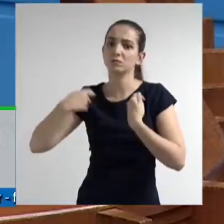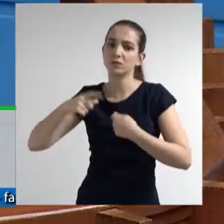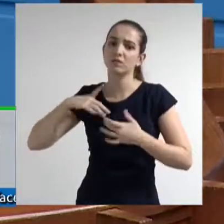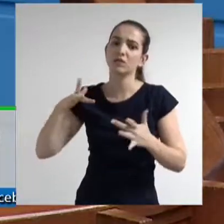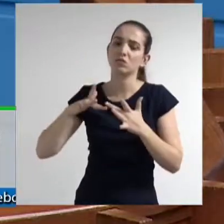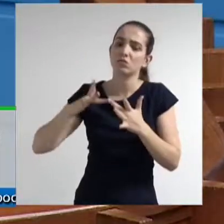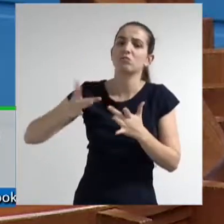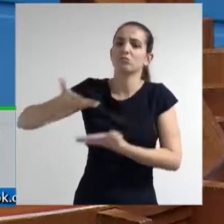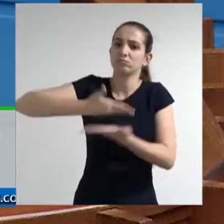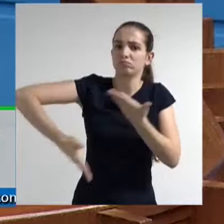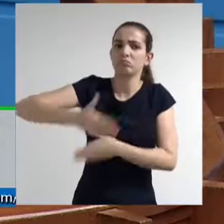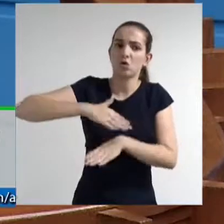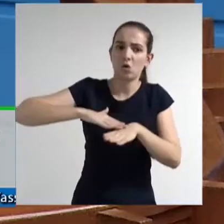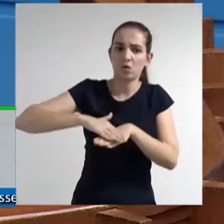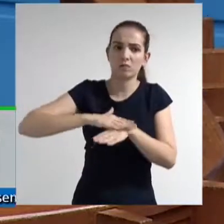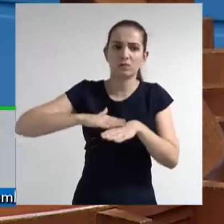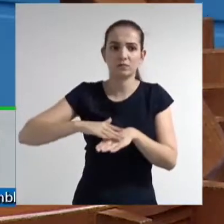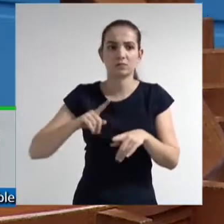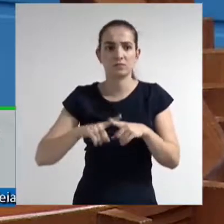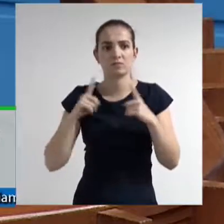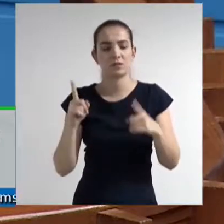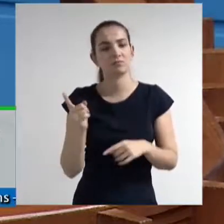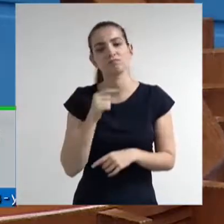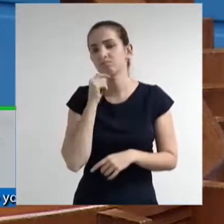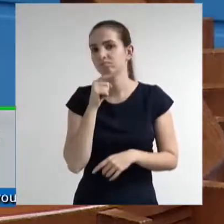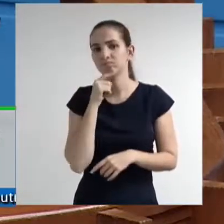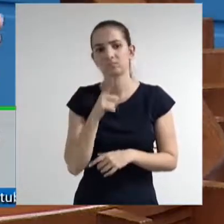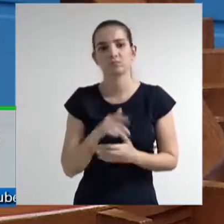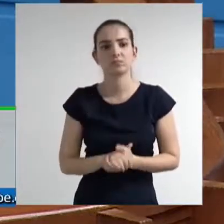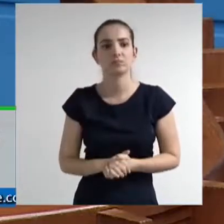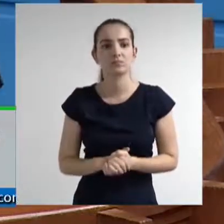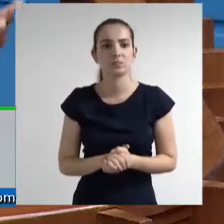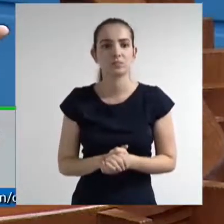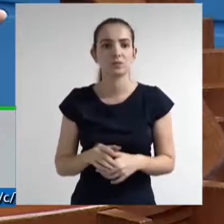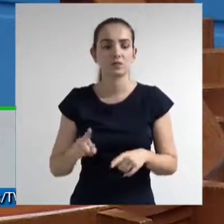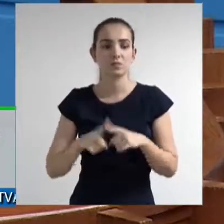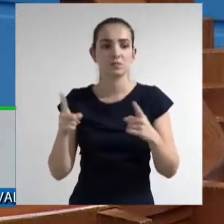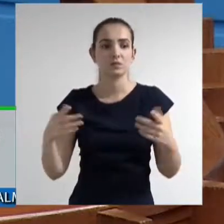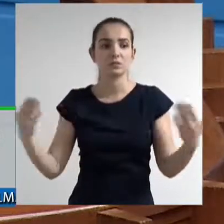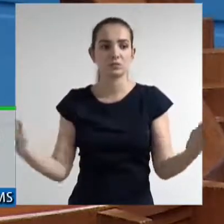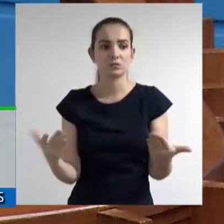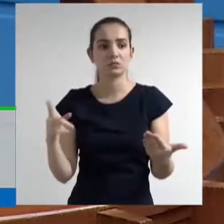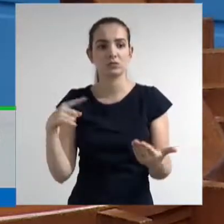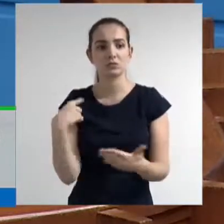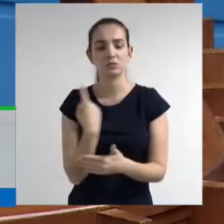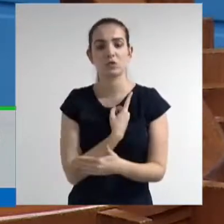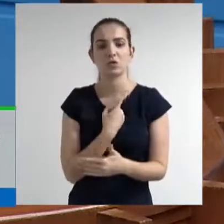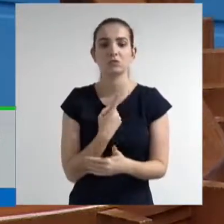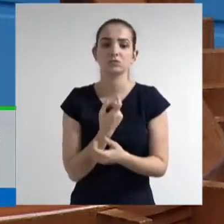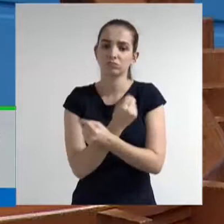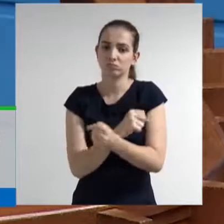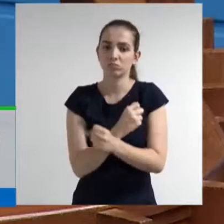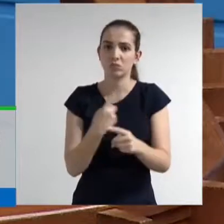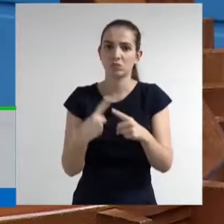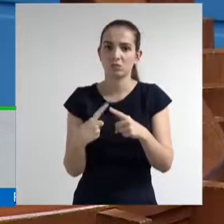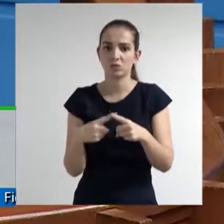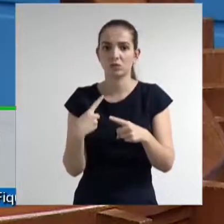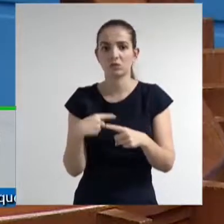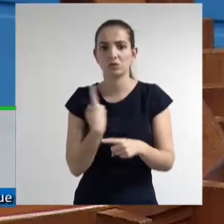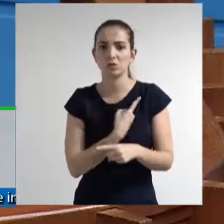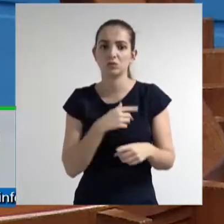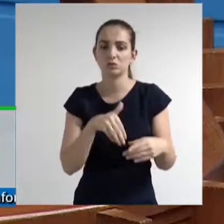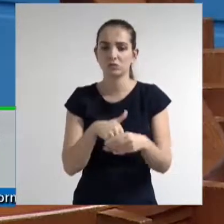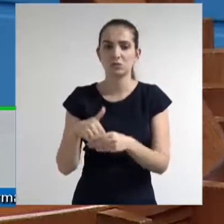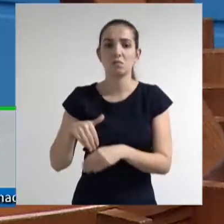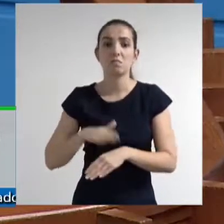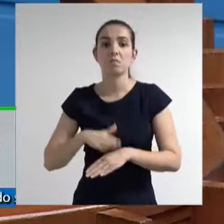primeiro momento. Mas não foi assim. Não é por conta disso que nós vamos inviabilizar, porque, na verdade, nós estamos votando aqui muito mais pelos